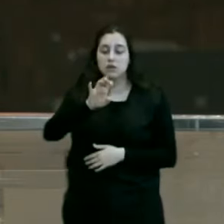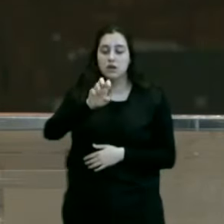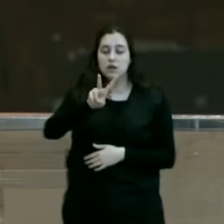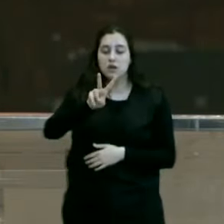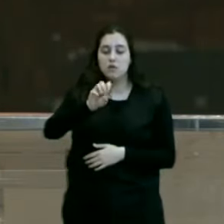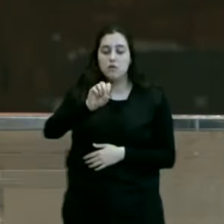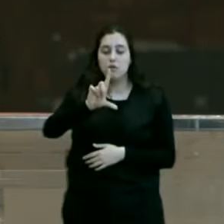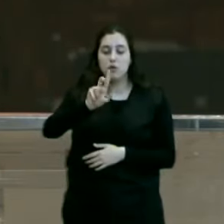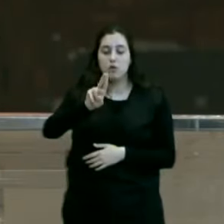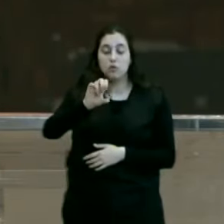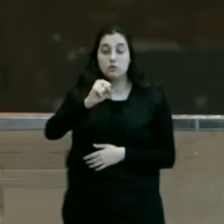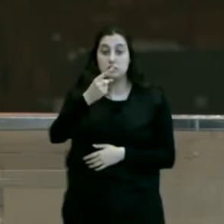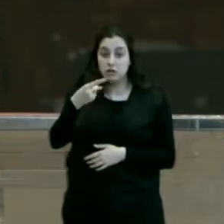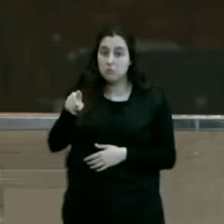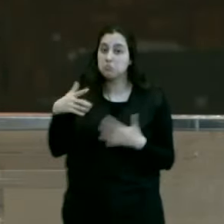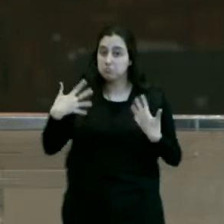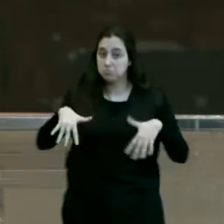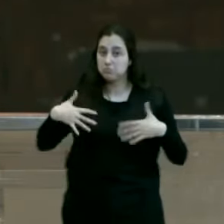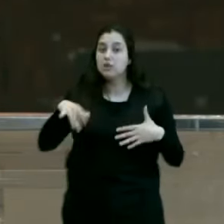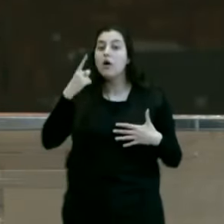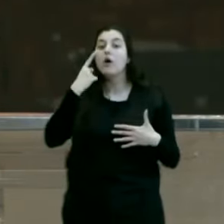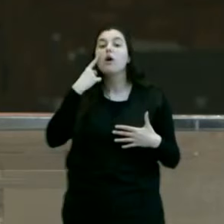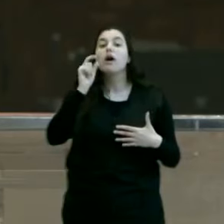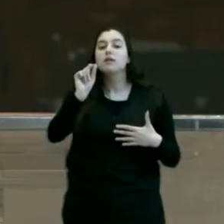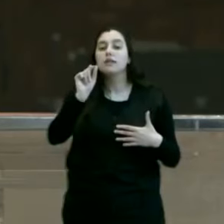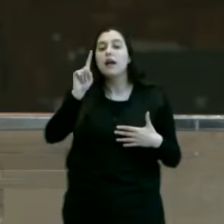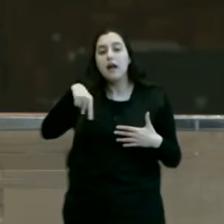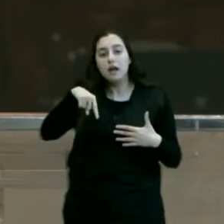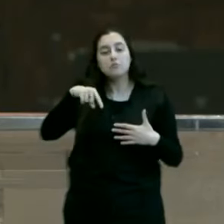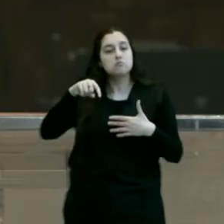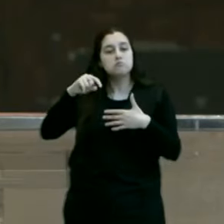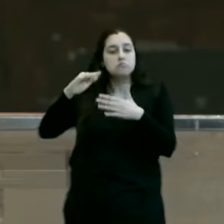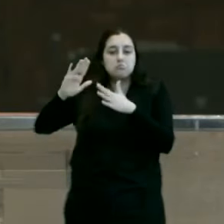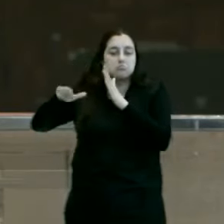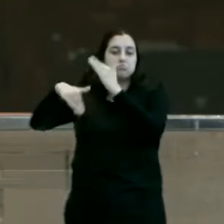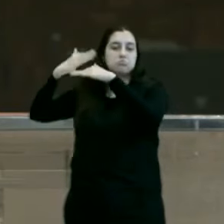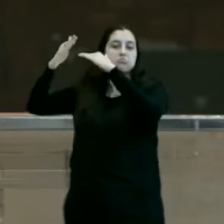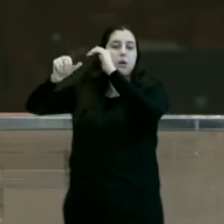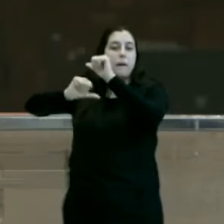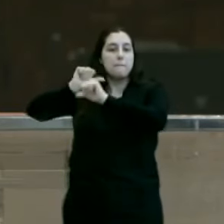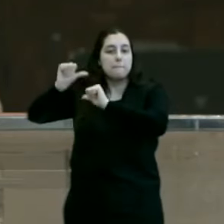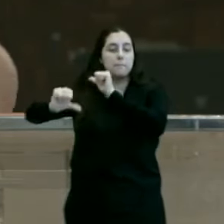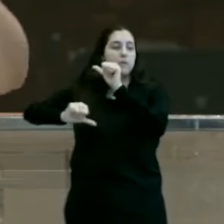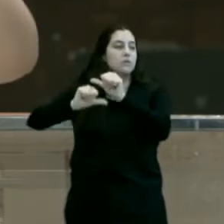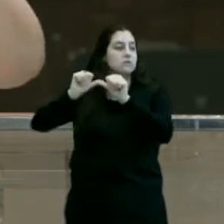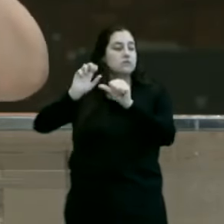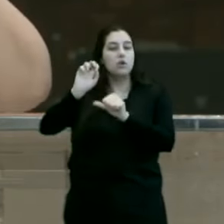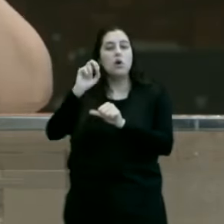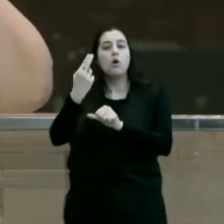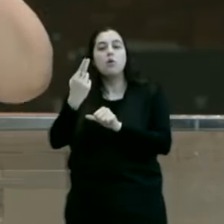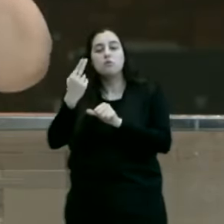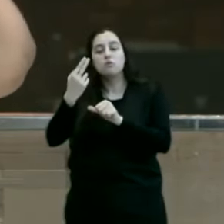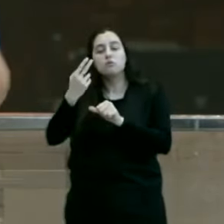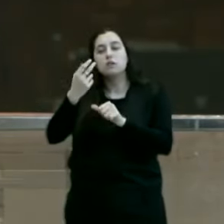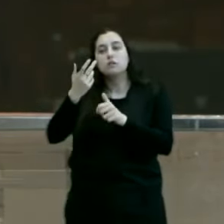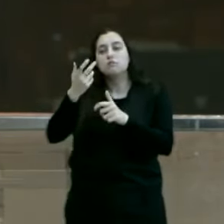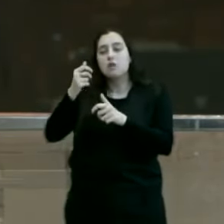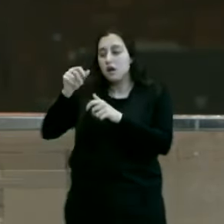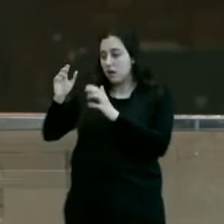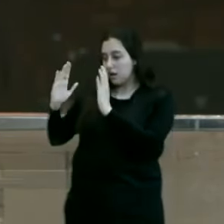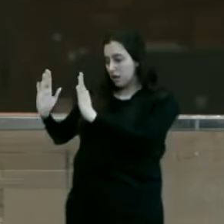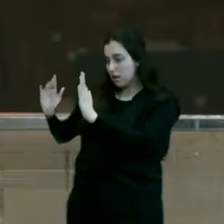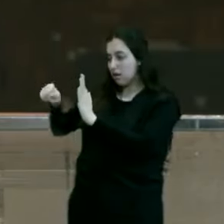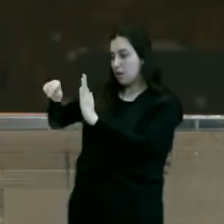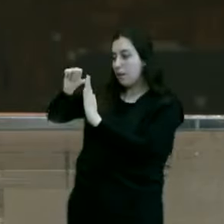diz assim: ato ou efeito de revolucionar ou de revolver.